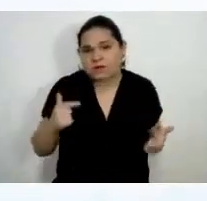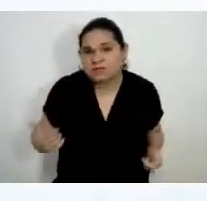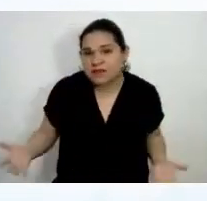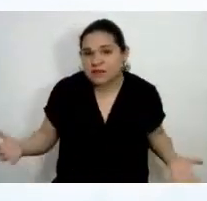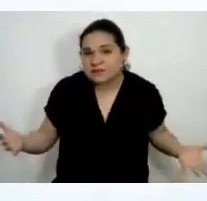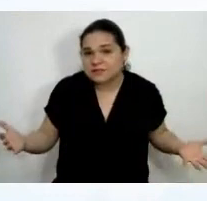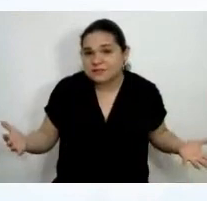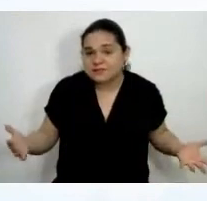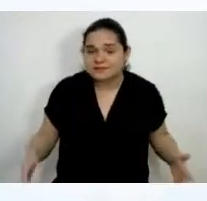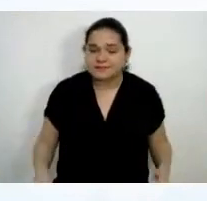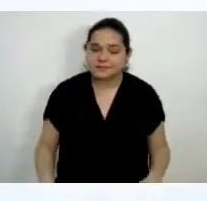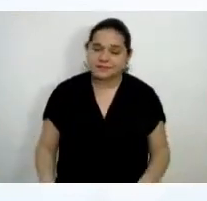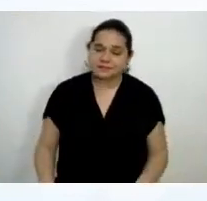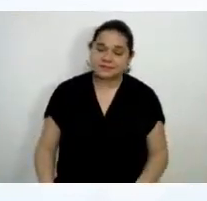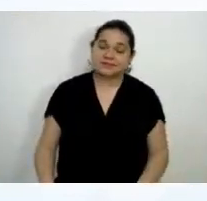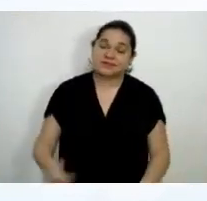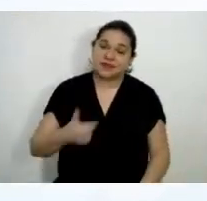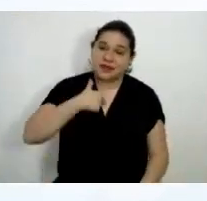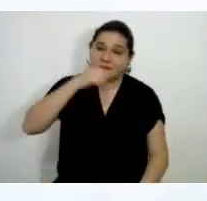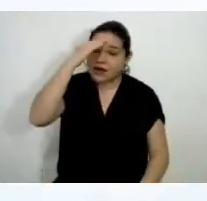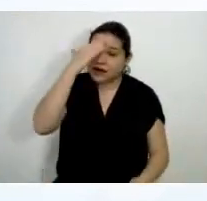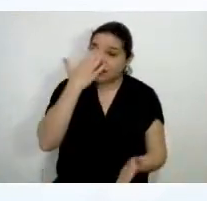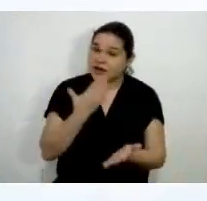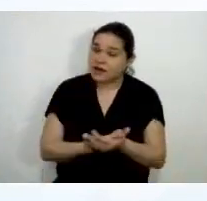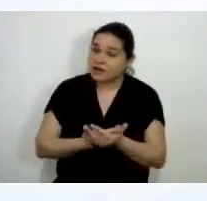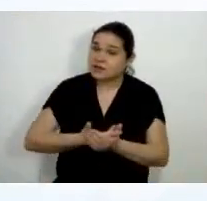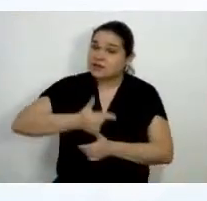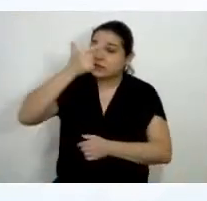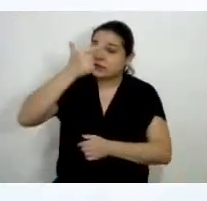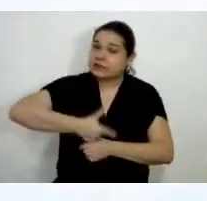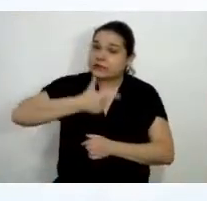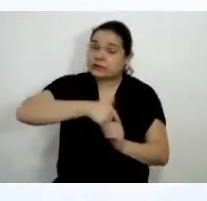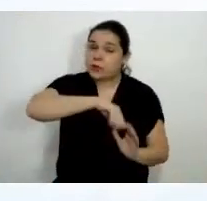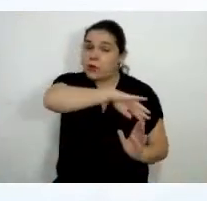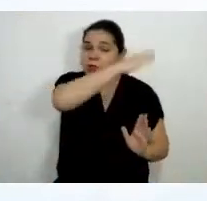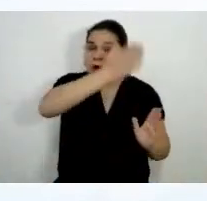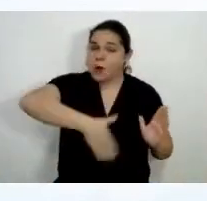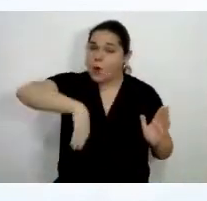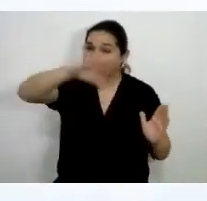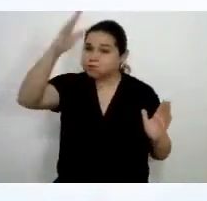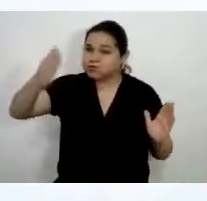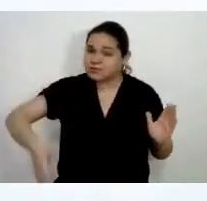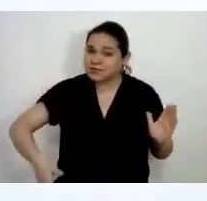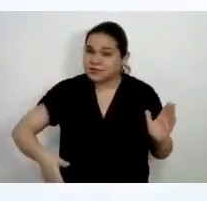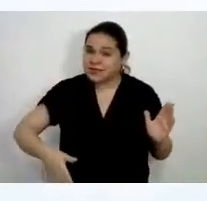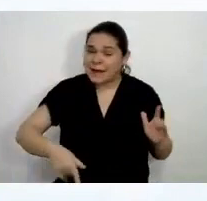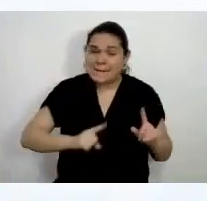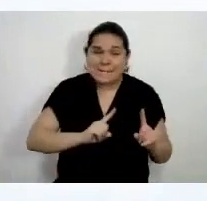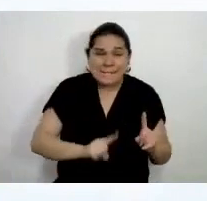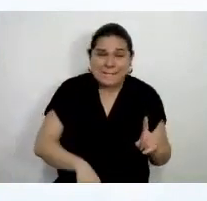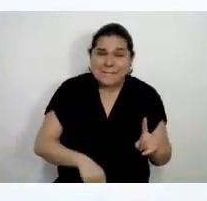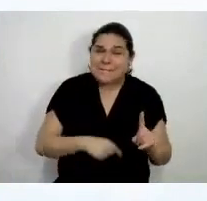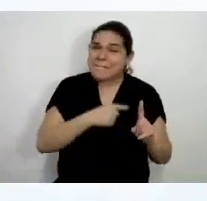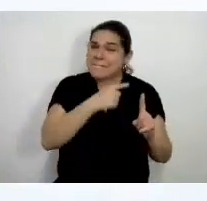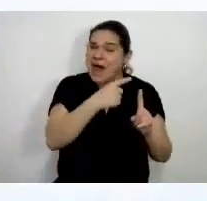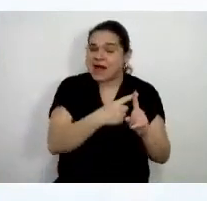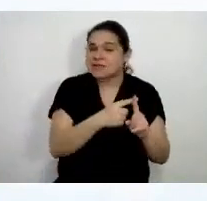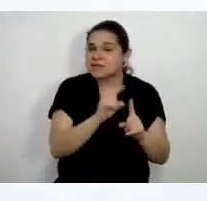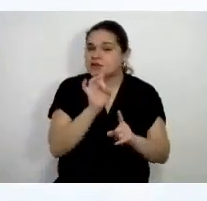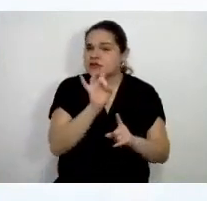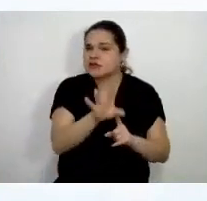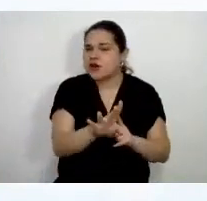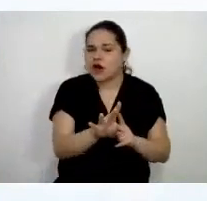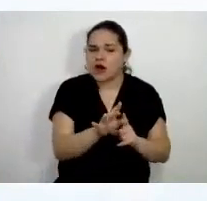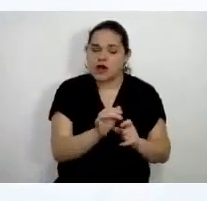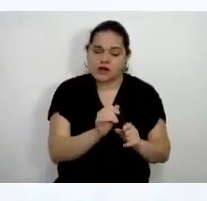eu acredito que a segunda onda, muito mais do que a possibilidade de uma